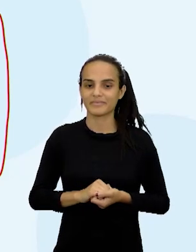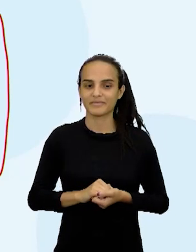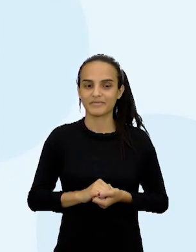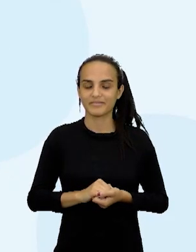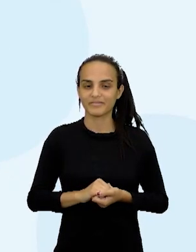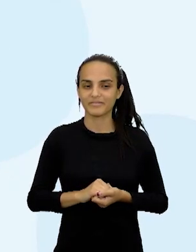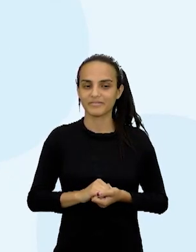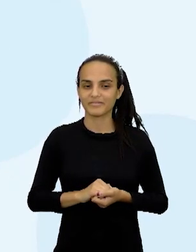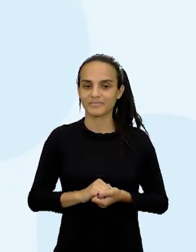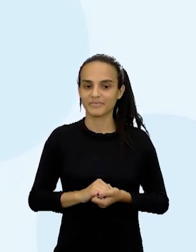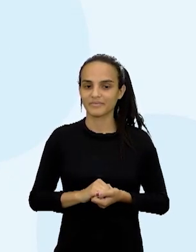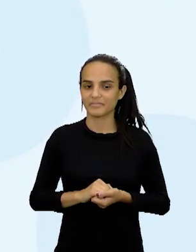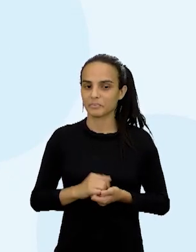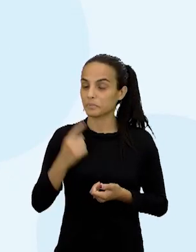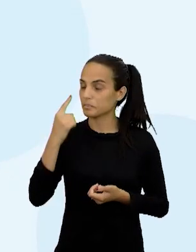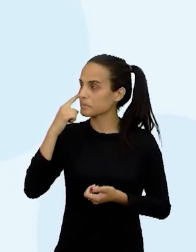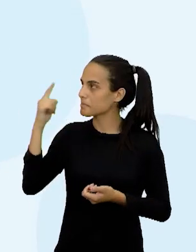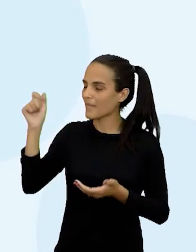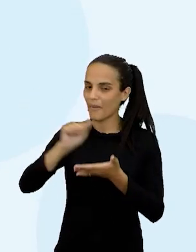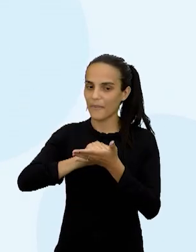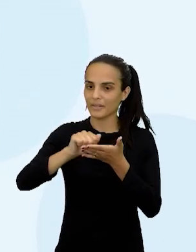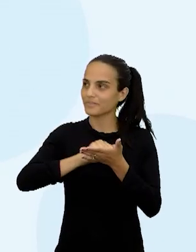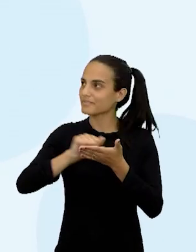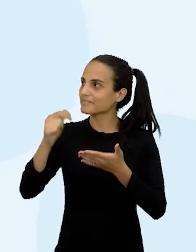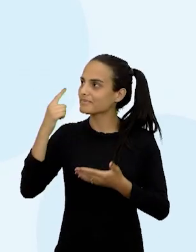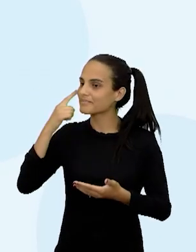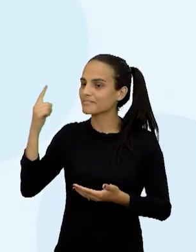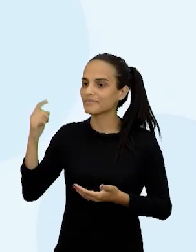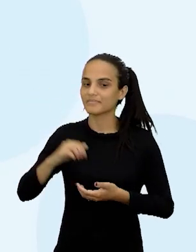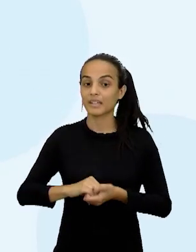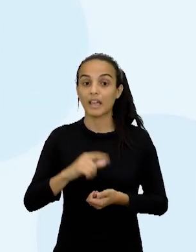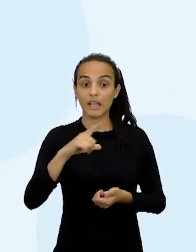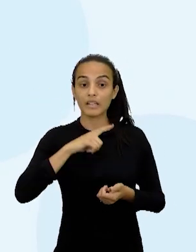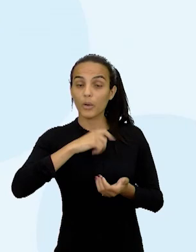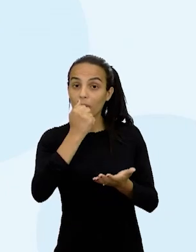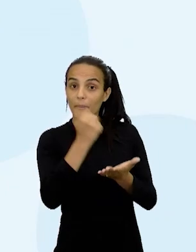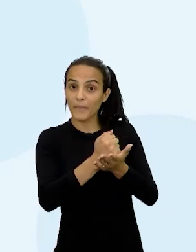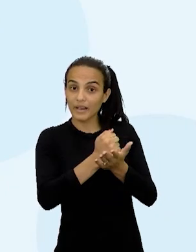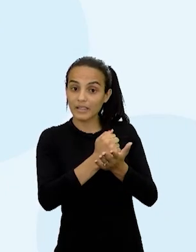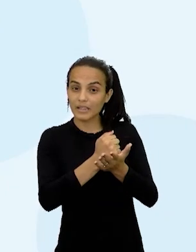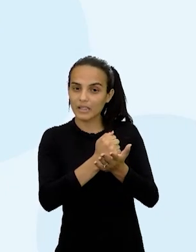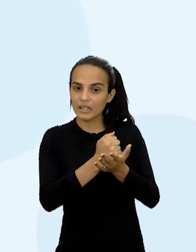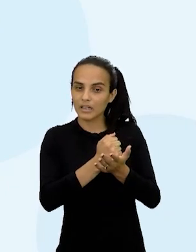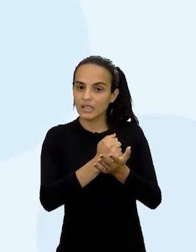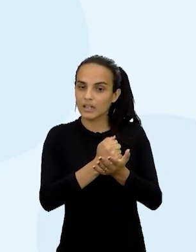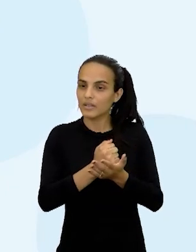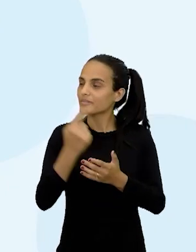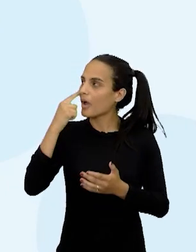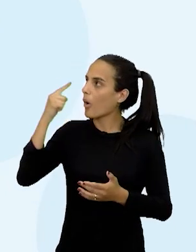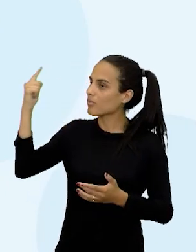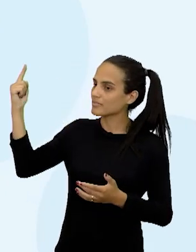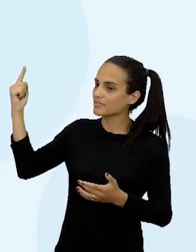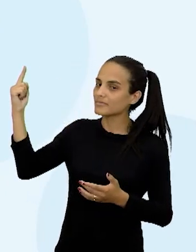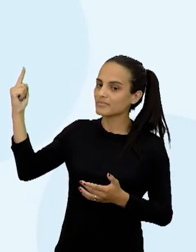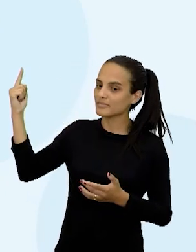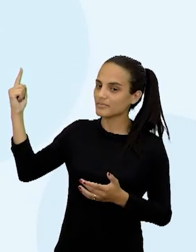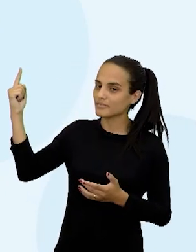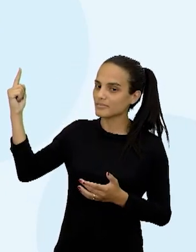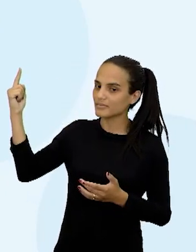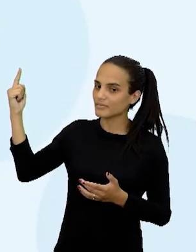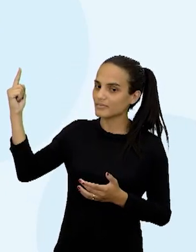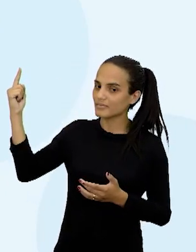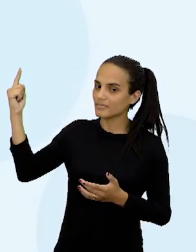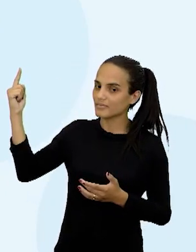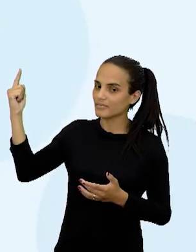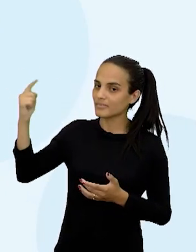Aliás... Paga tudo. Paga tudo. Tem uma marca, por exemplo, que o símbolo é esse aqui. Não preciso